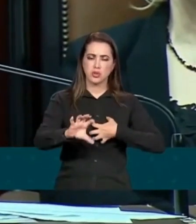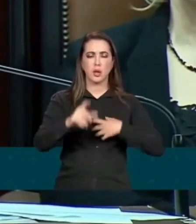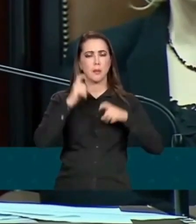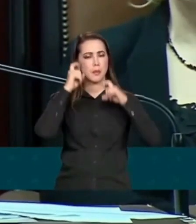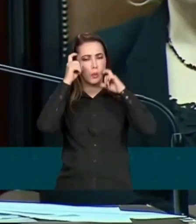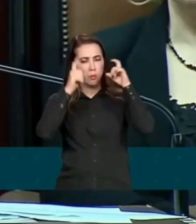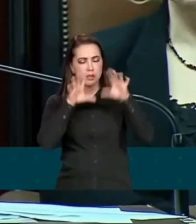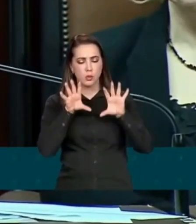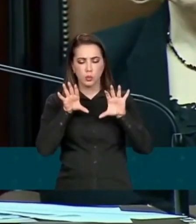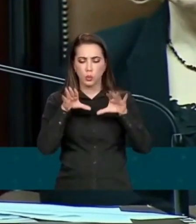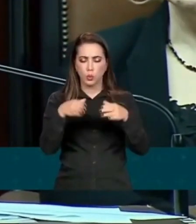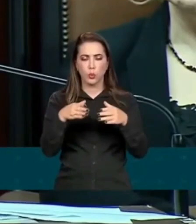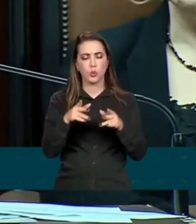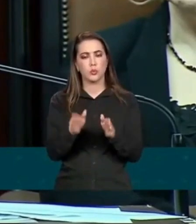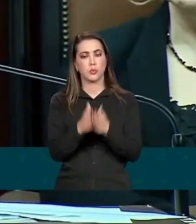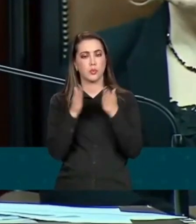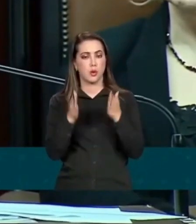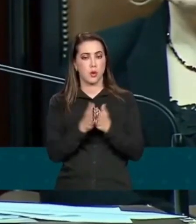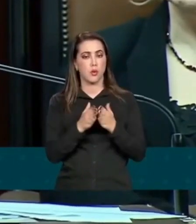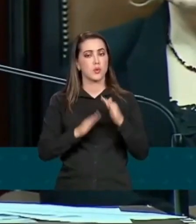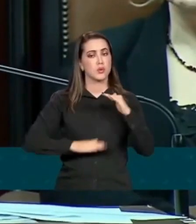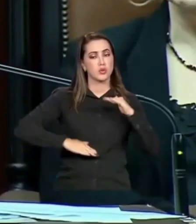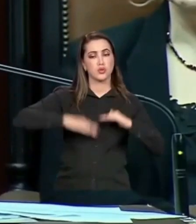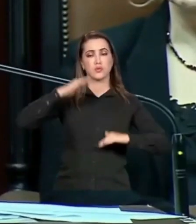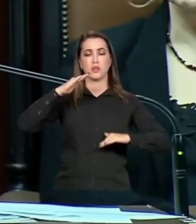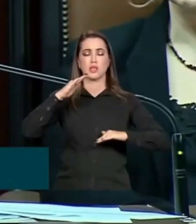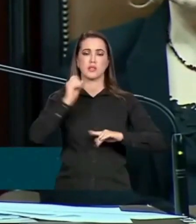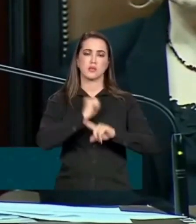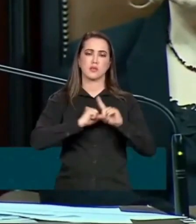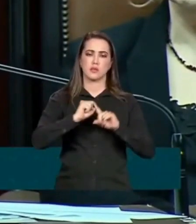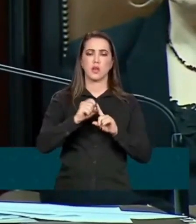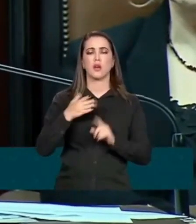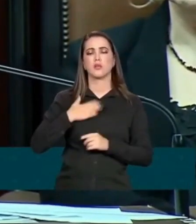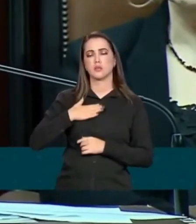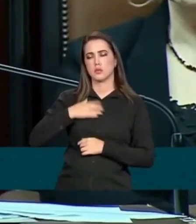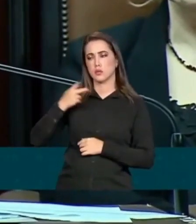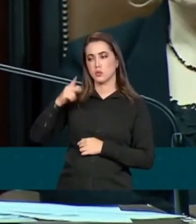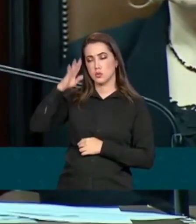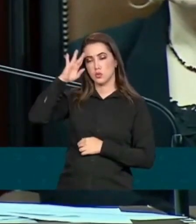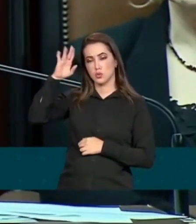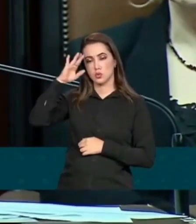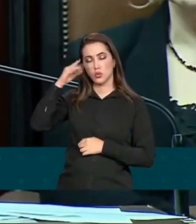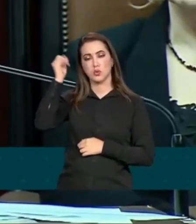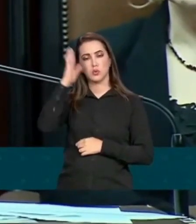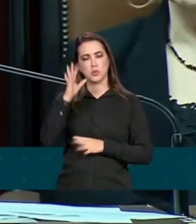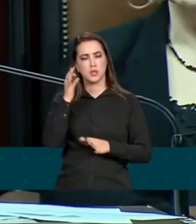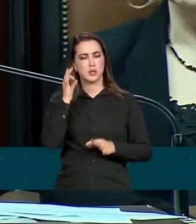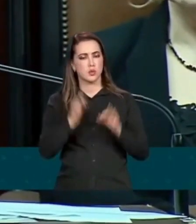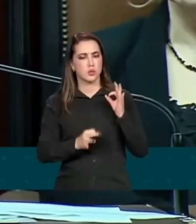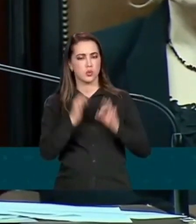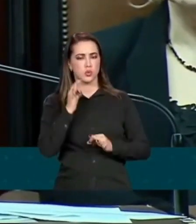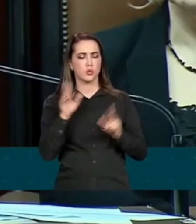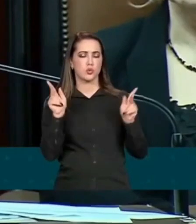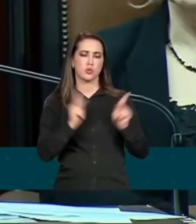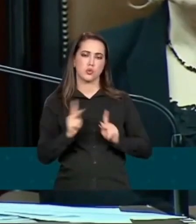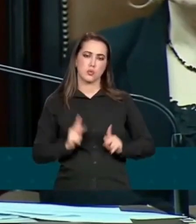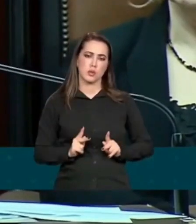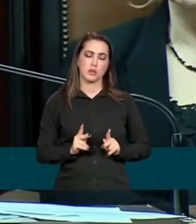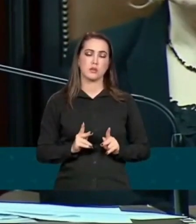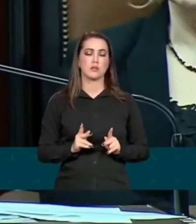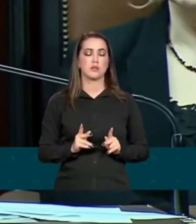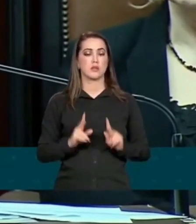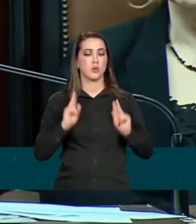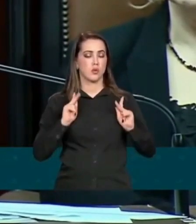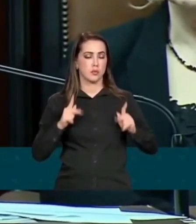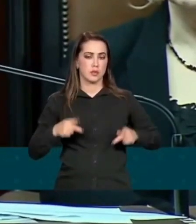mais pobres, com a desigualdade, sem os seus sonhos de um Brasil cada vez mais justo, pacífico e com a